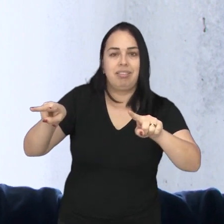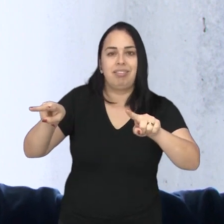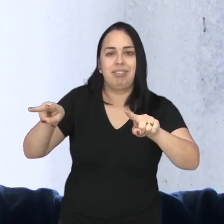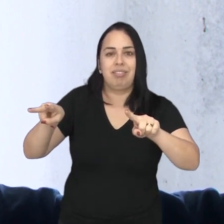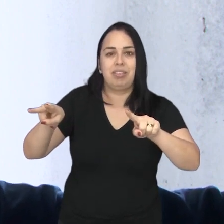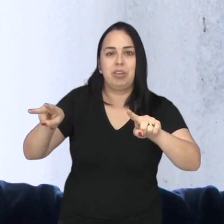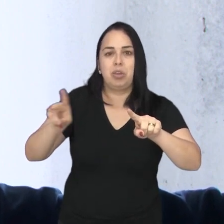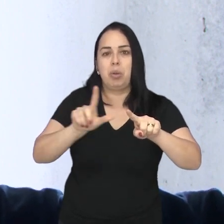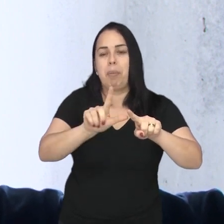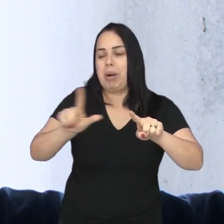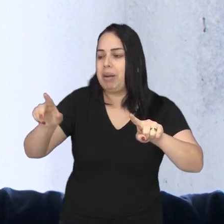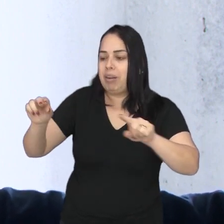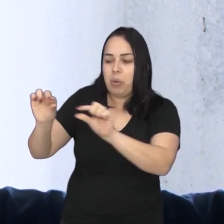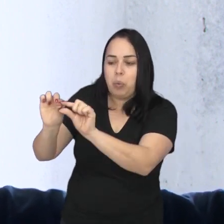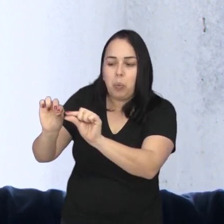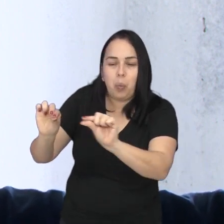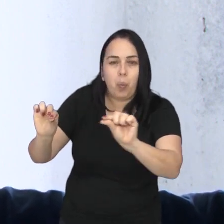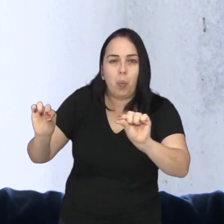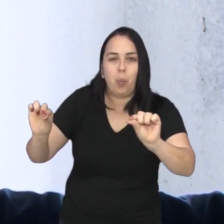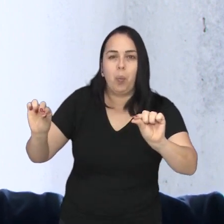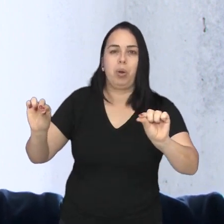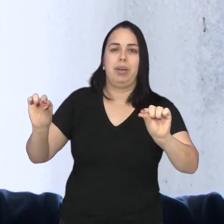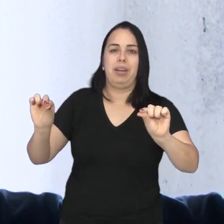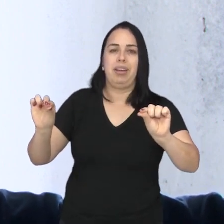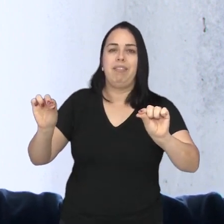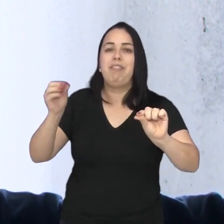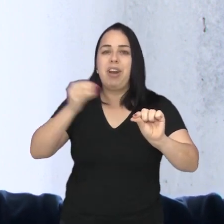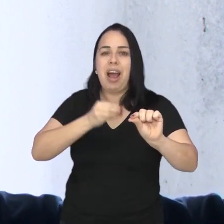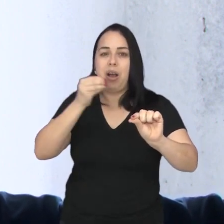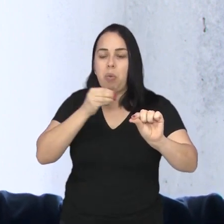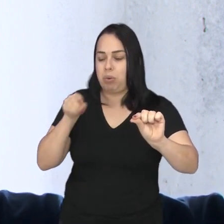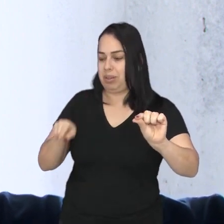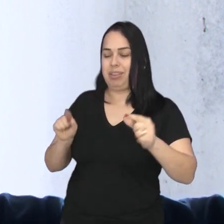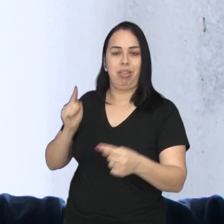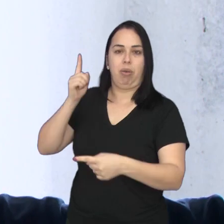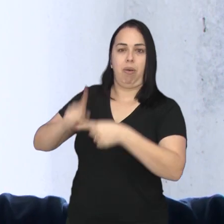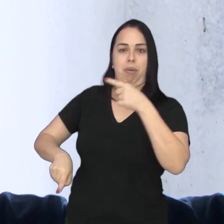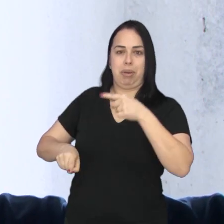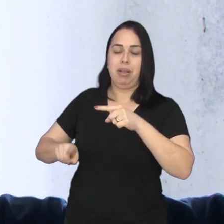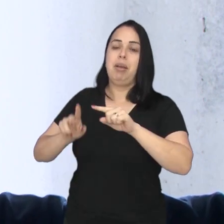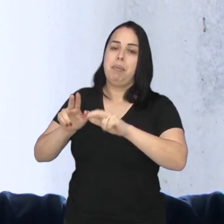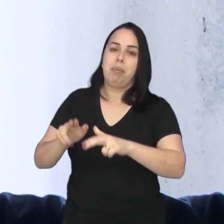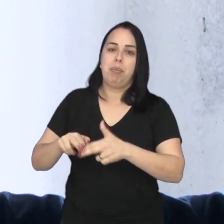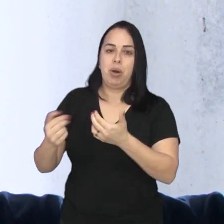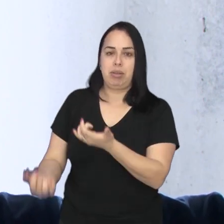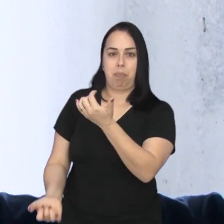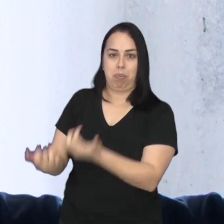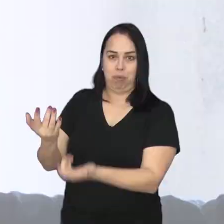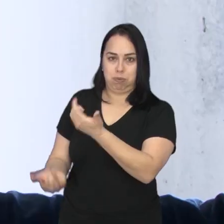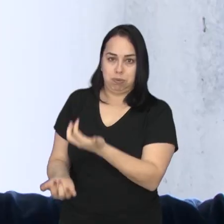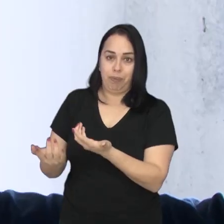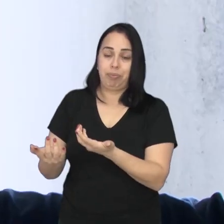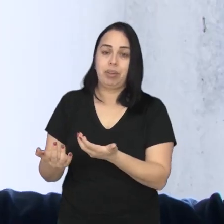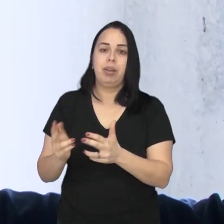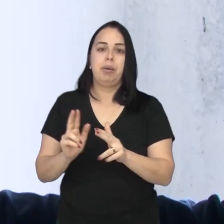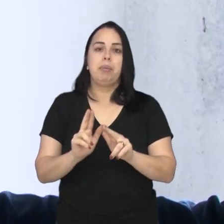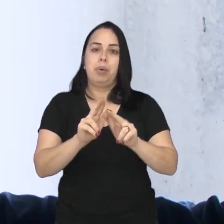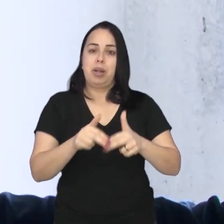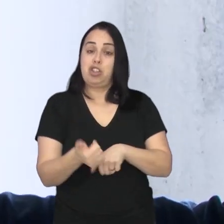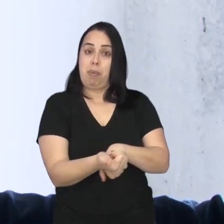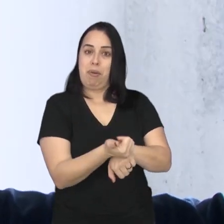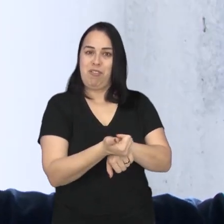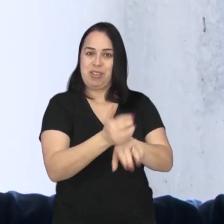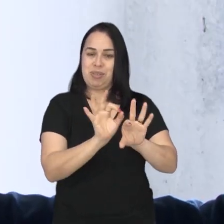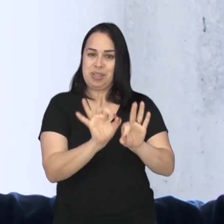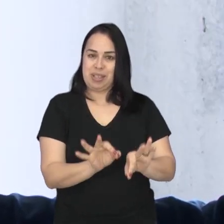azulejo, com fio menor do que o dimensionado para aquele fogão. E isso causou incêndio. Com certeza um